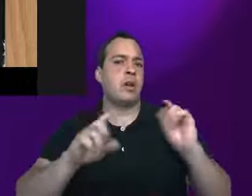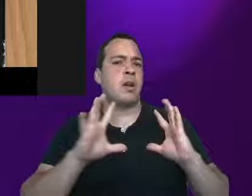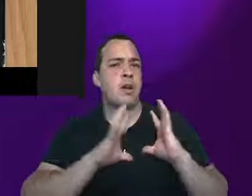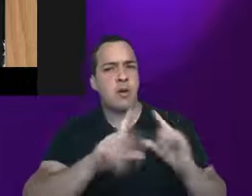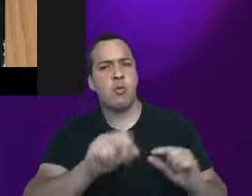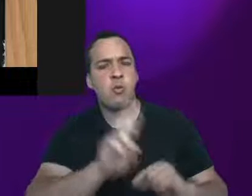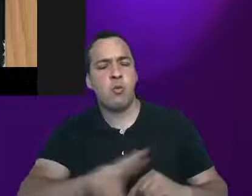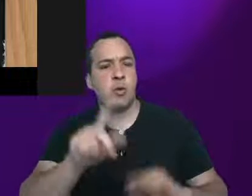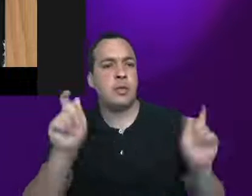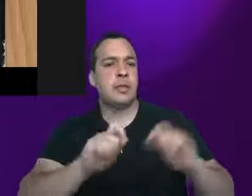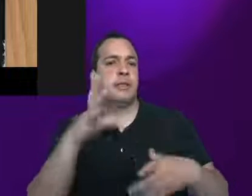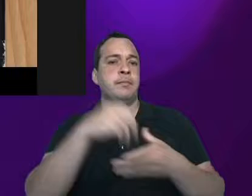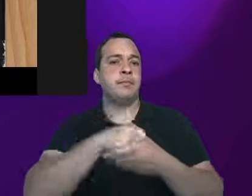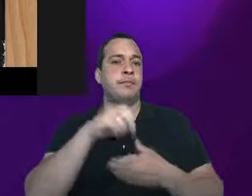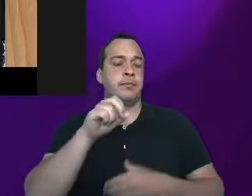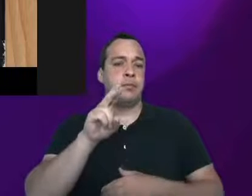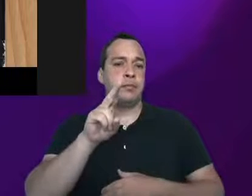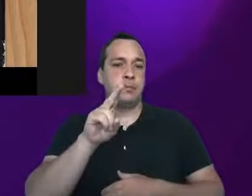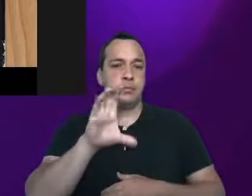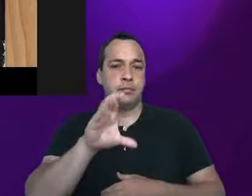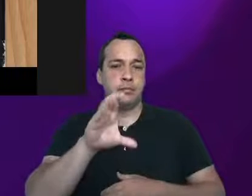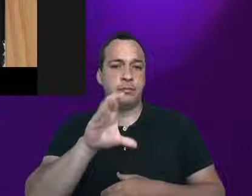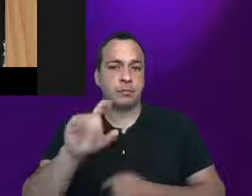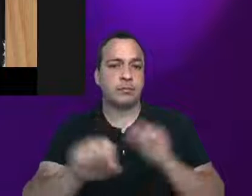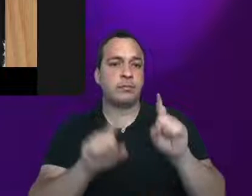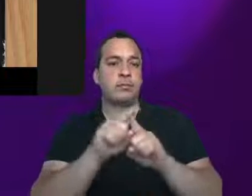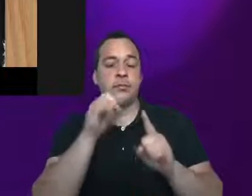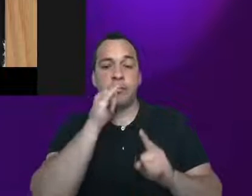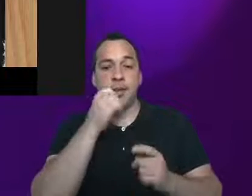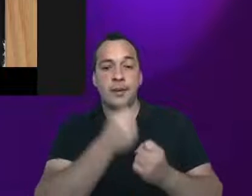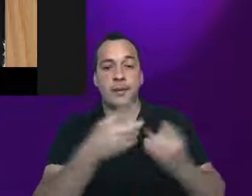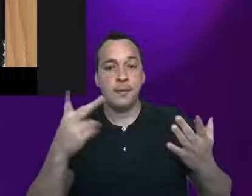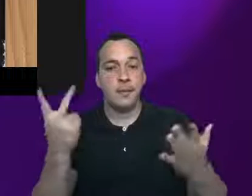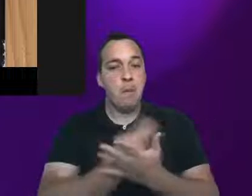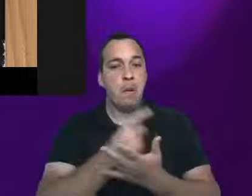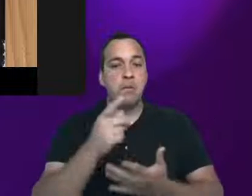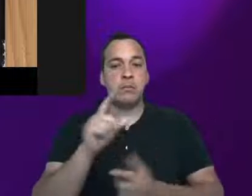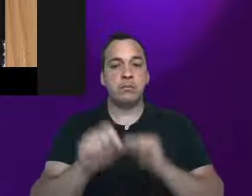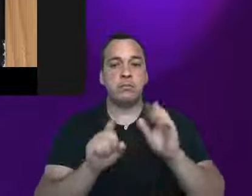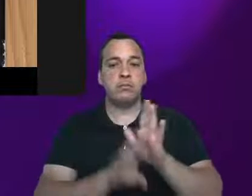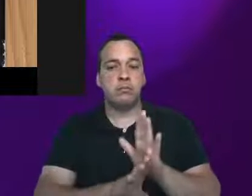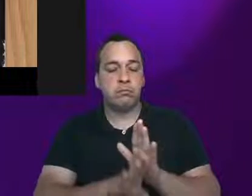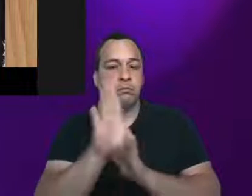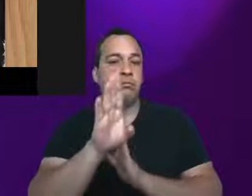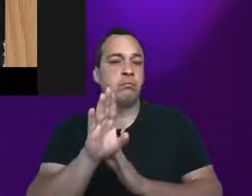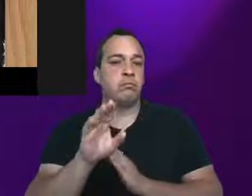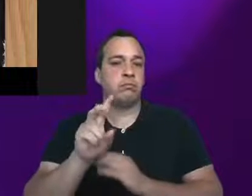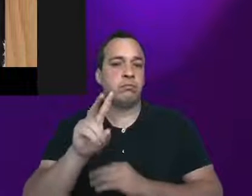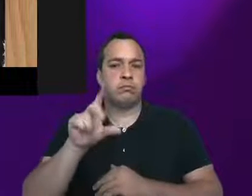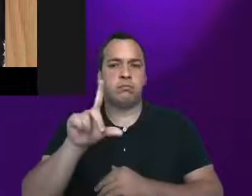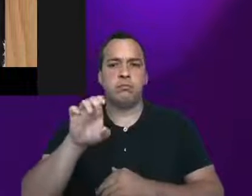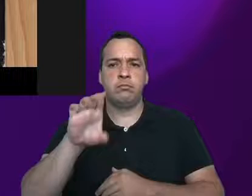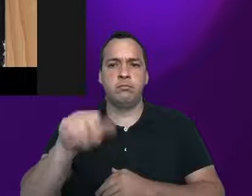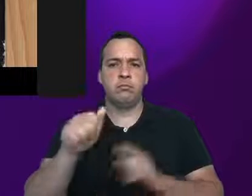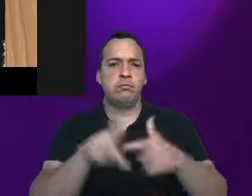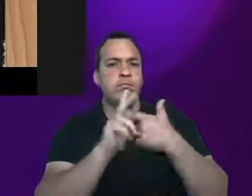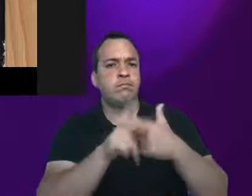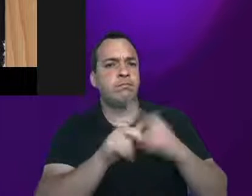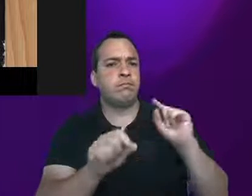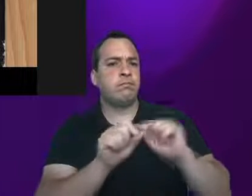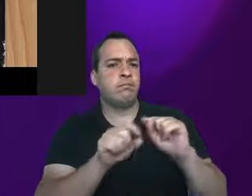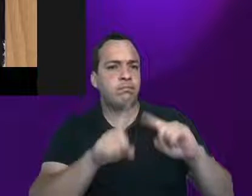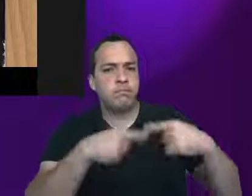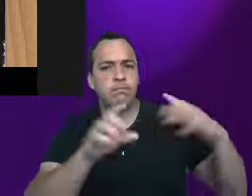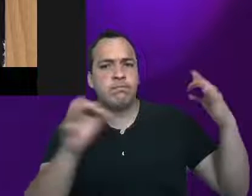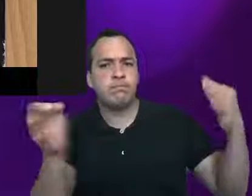paciente no CTI, seja para restabelecer uma depressão volêmica, seja para ajuste ao longo da trajetória e no final, quando você precisa